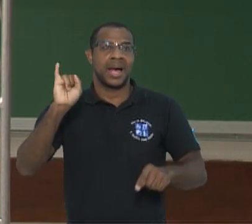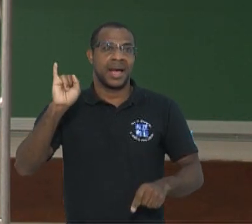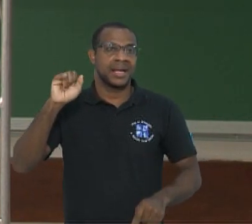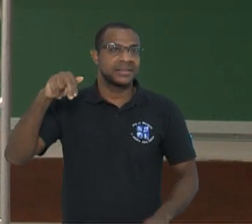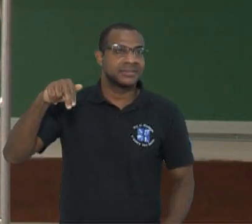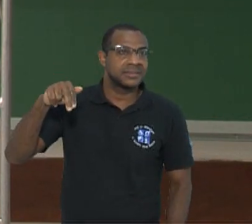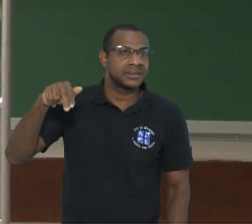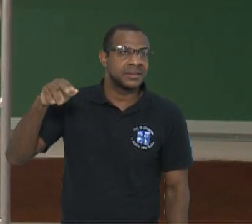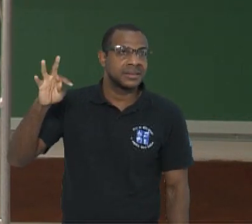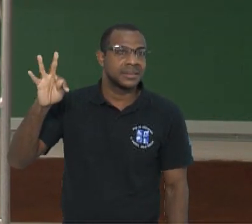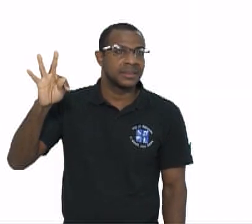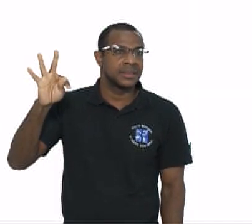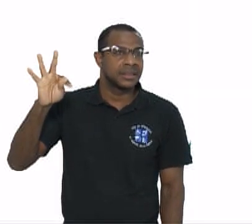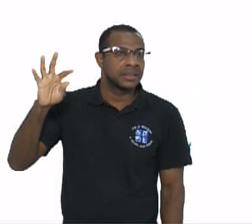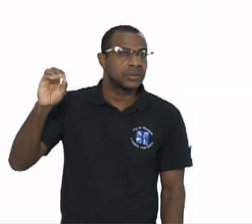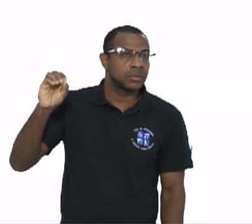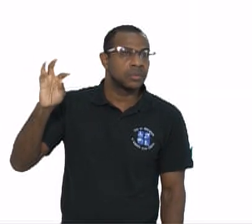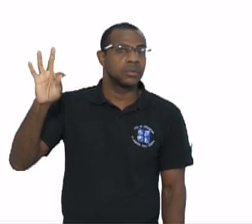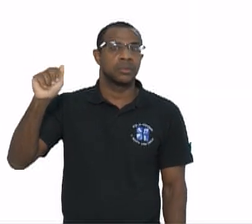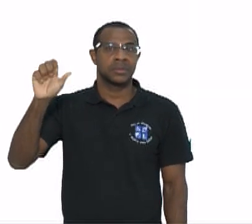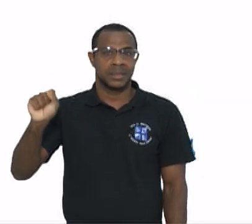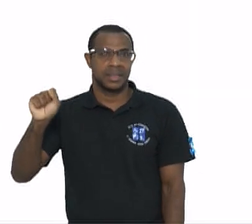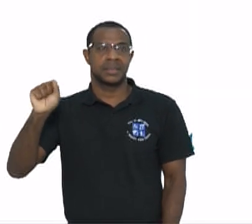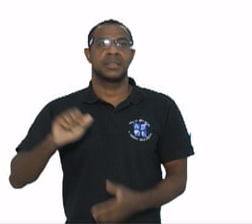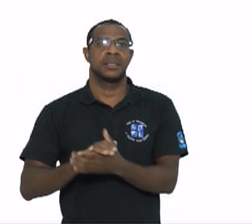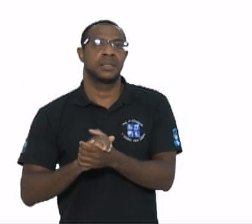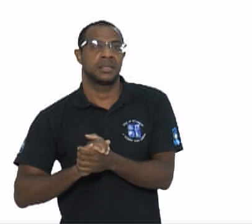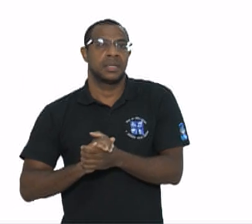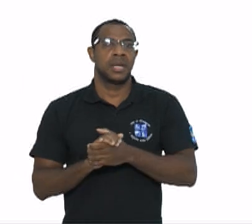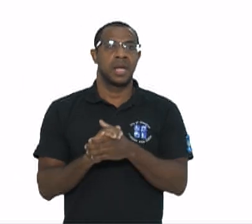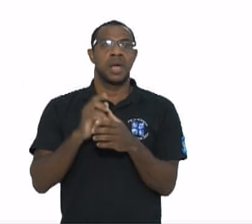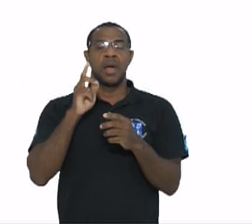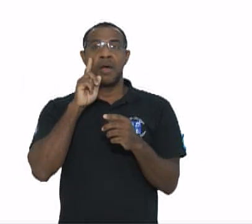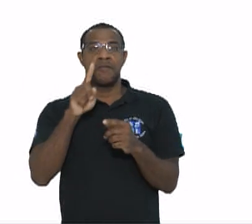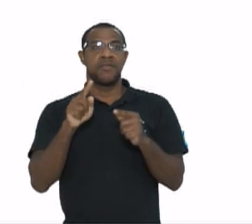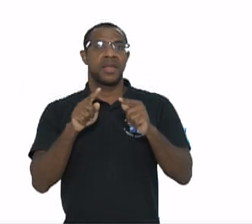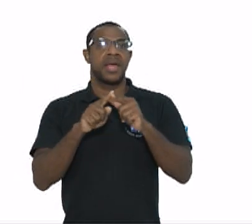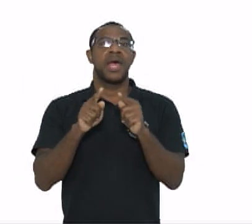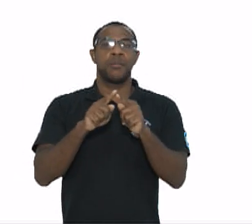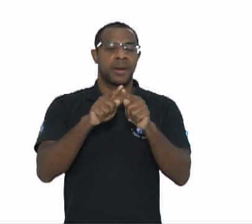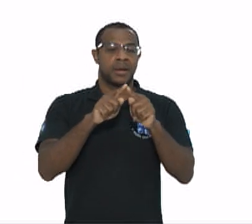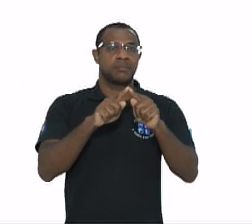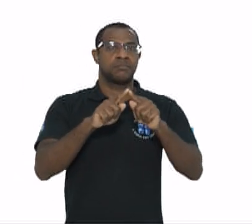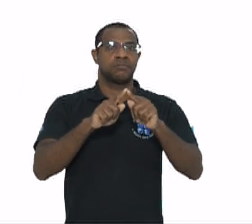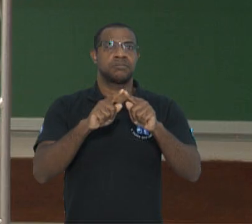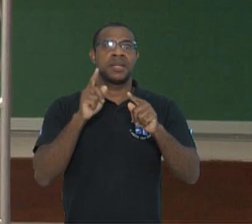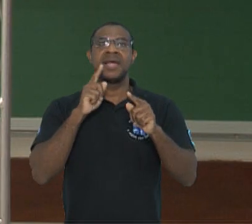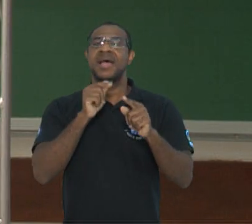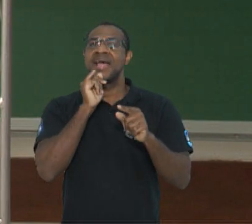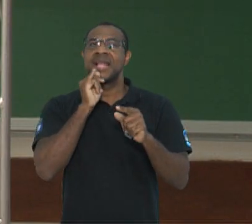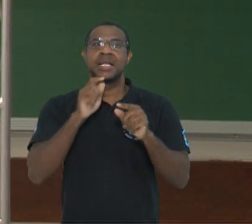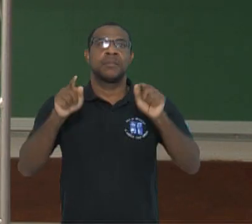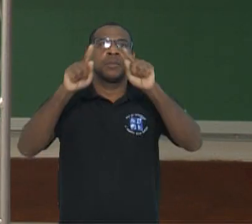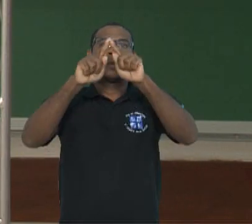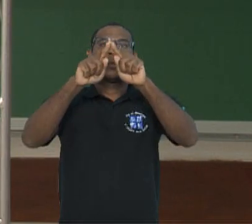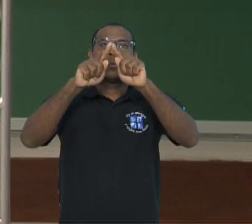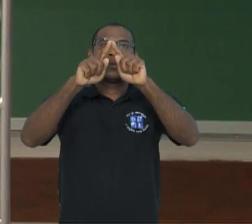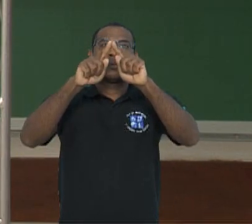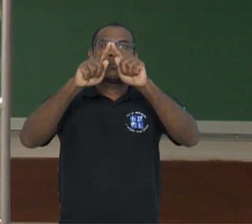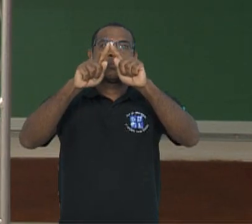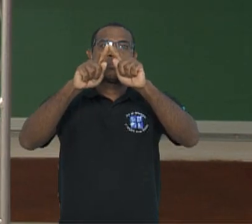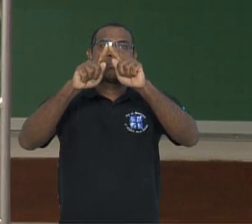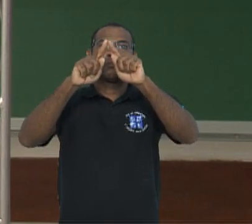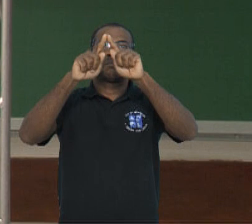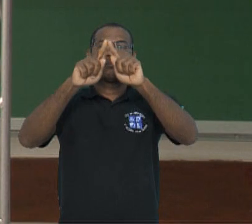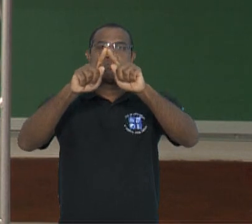que limitam a hipérbole, tá? Então, sempre teremos duas. Como nós temos sempre um par de hipérboles com